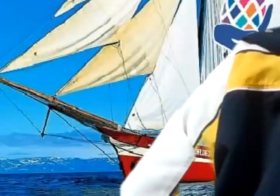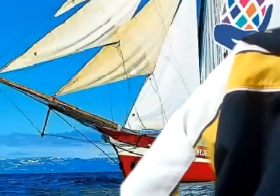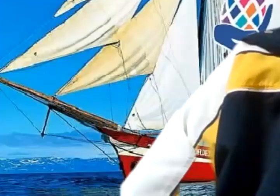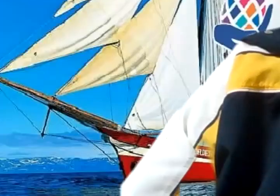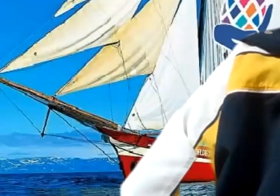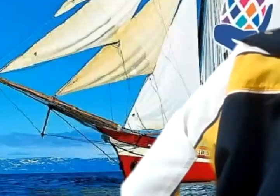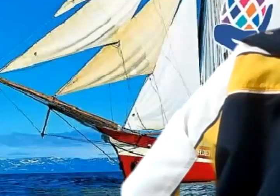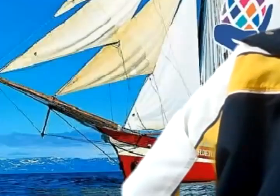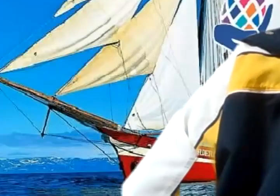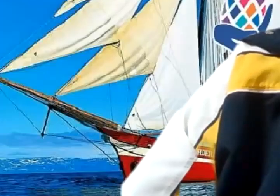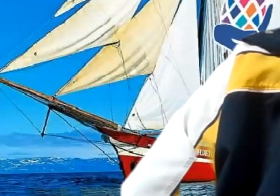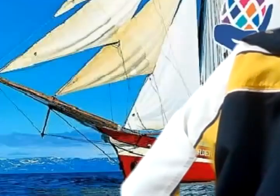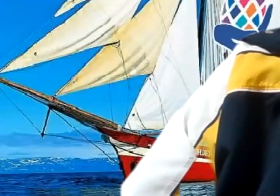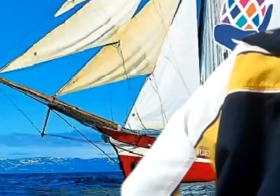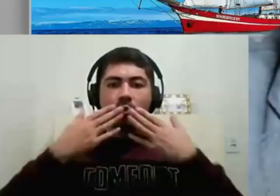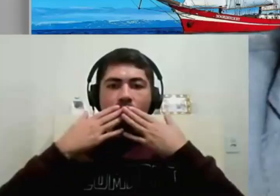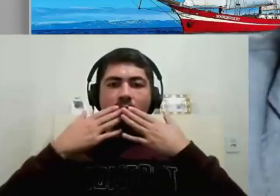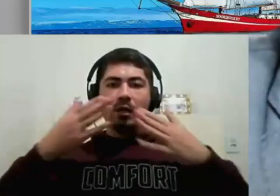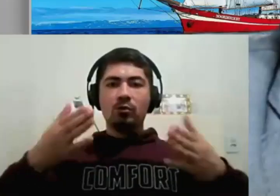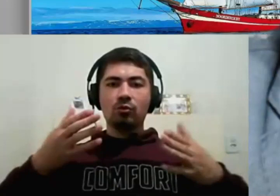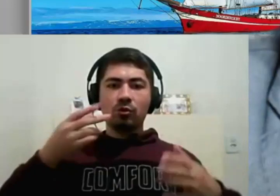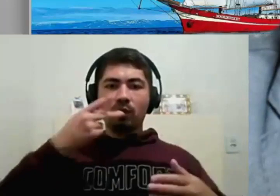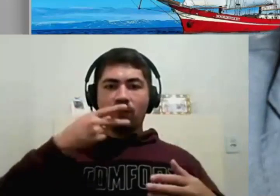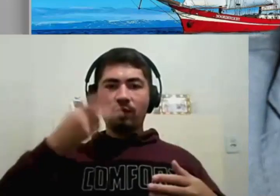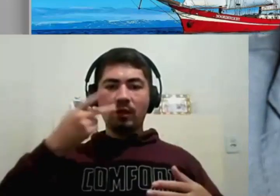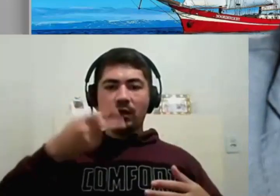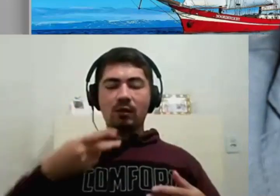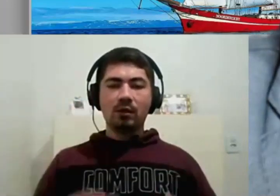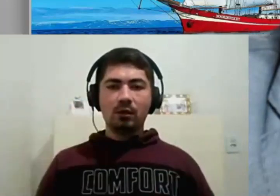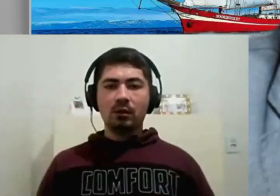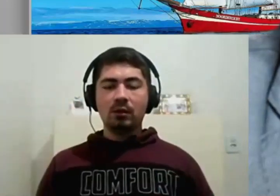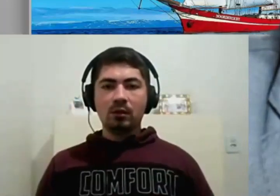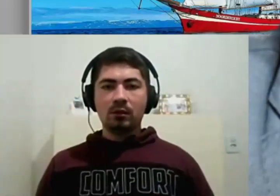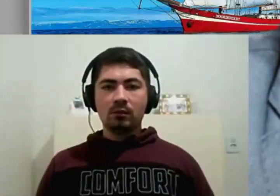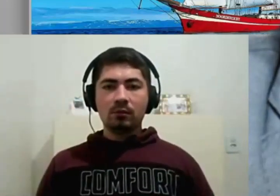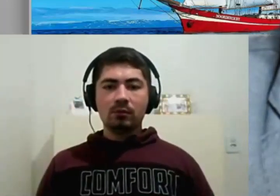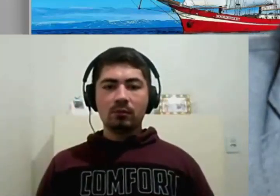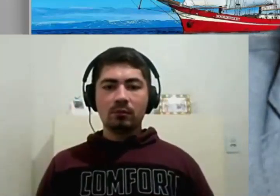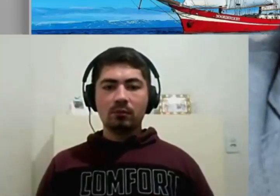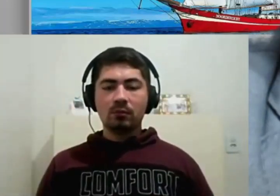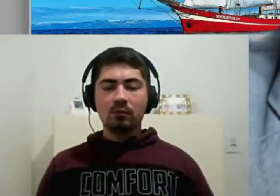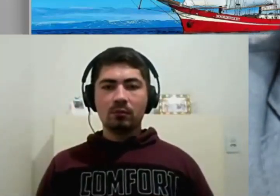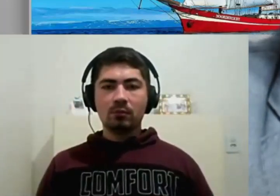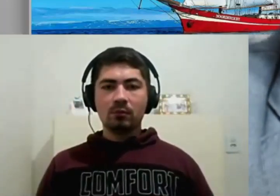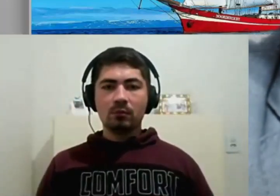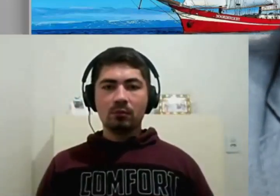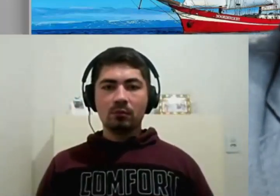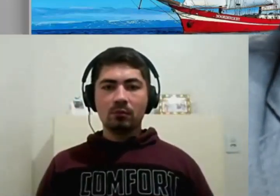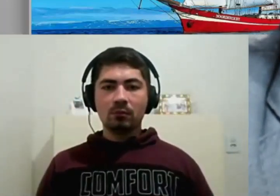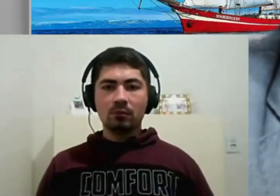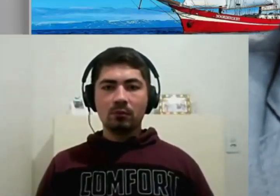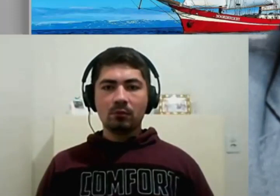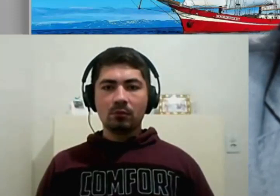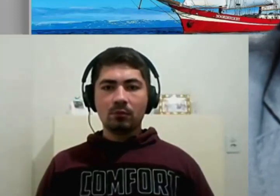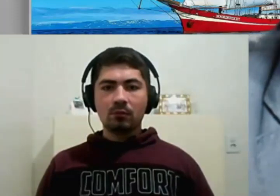o áudio, então. O Eliandro, não está conseguindo acessar. O